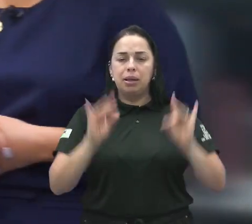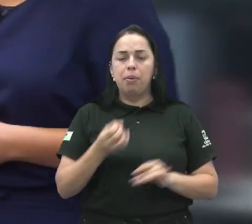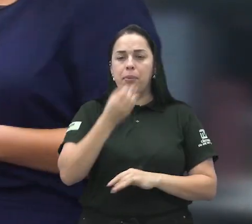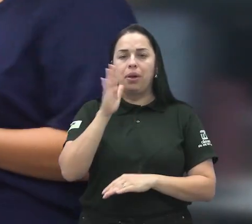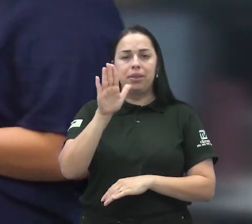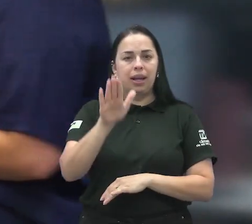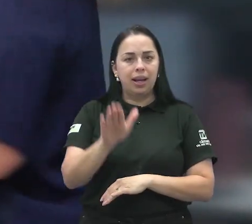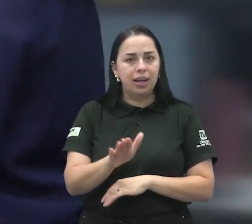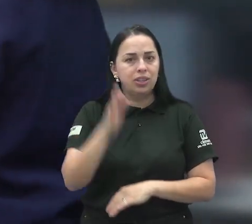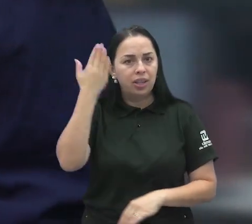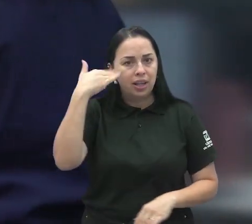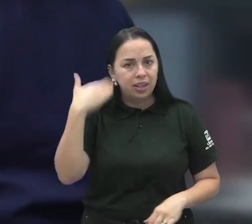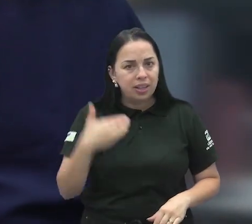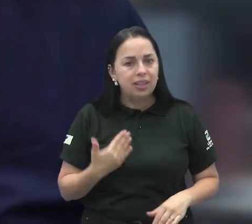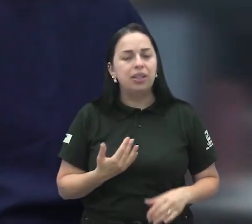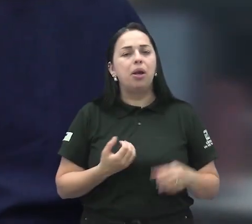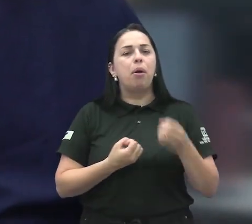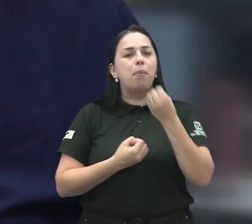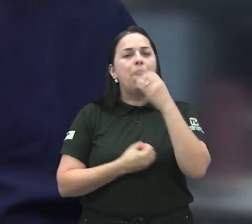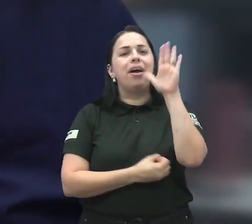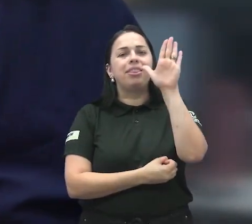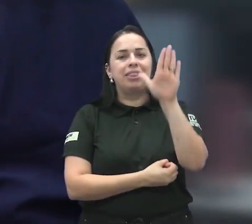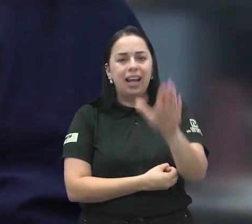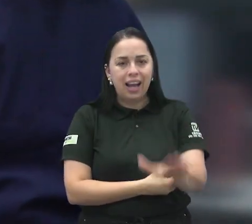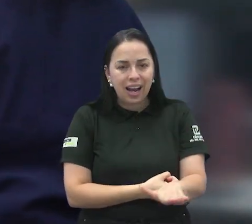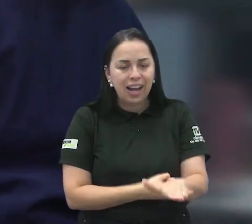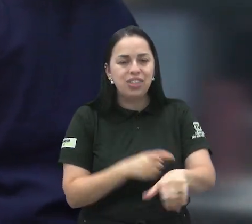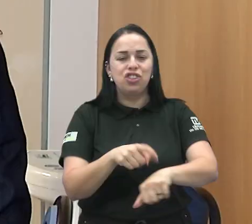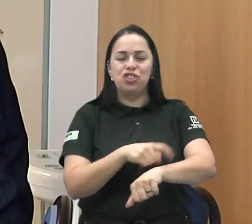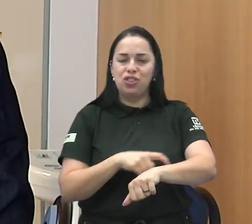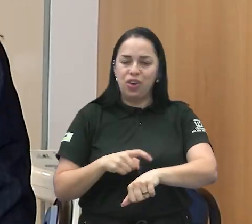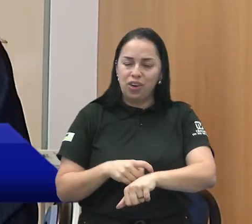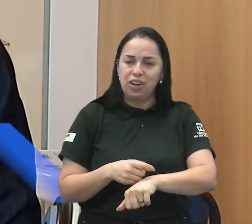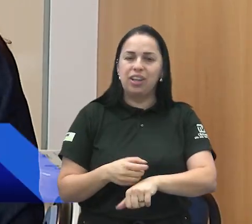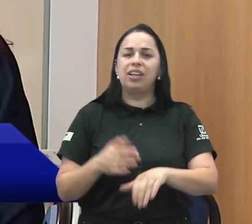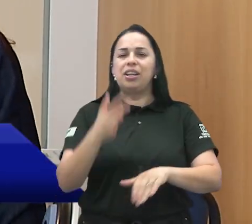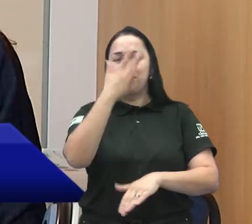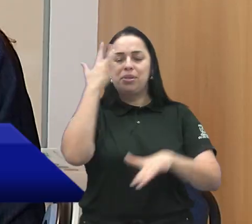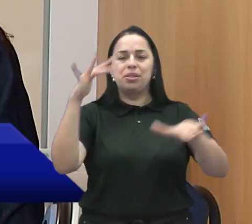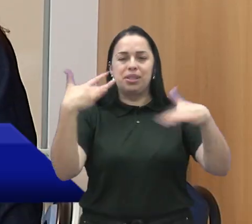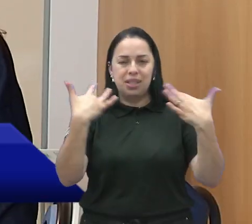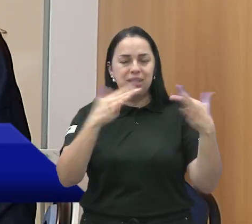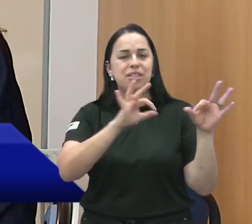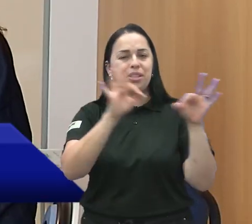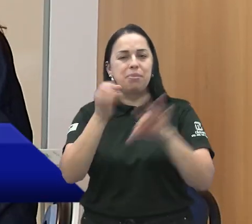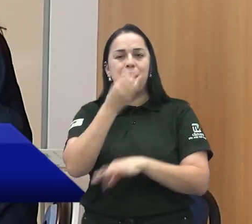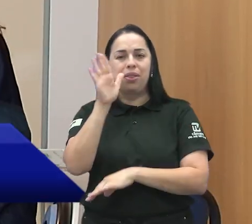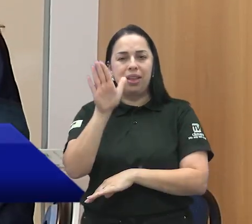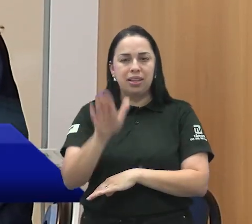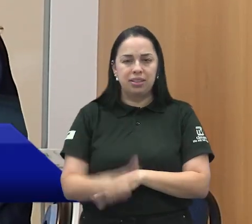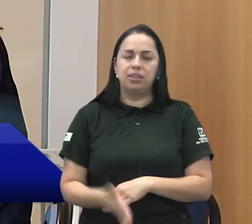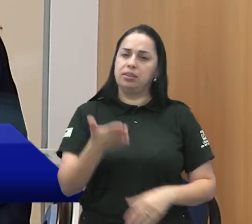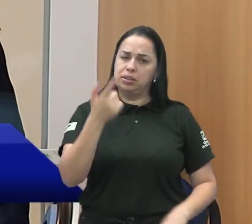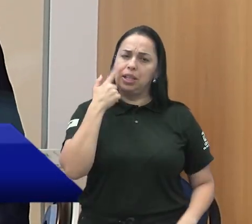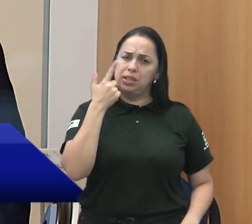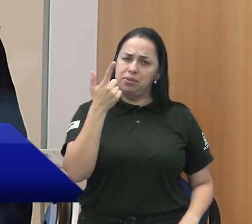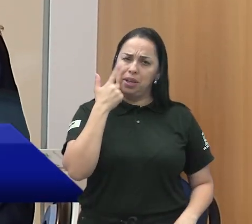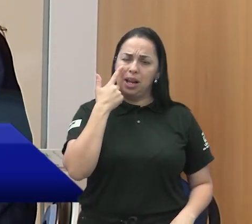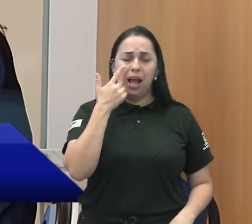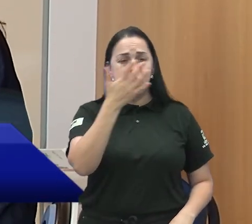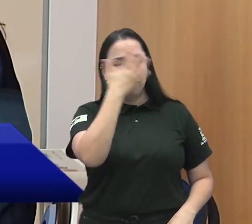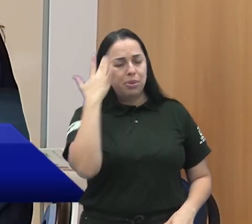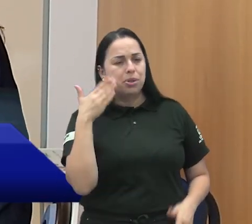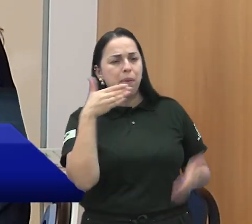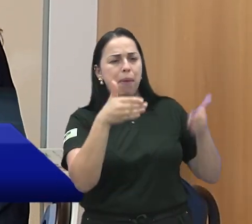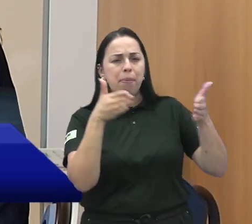gente. Boa tarde, Érica. Boa tarde, Júlia. Boa tarde a todos. Pois é, vocês viram aí, né? Muitas